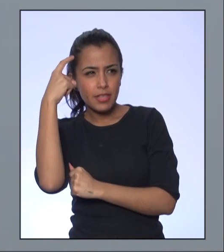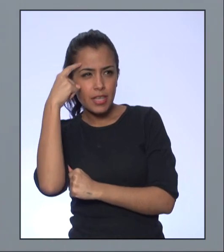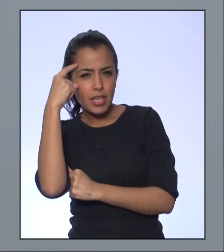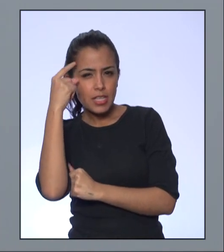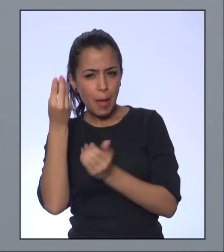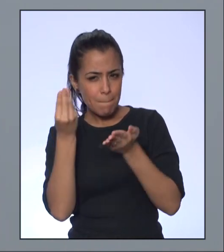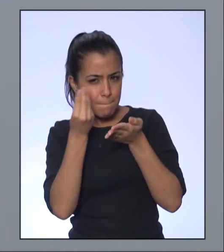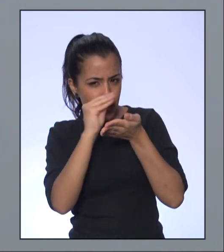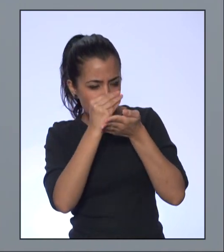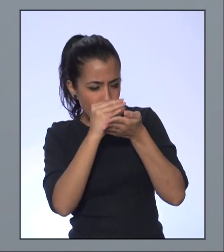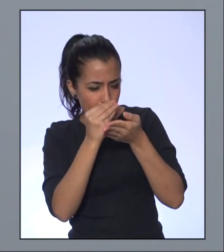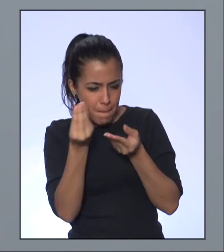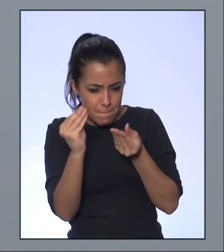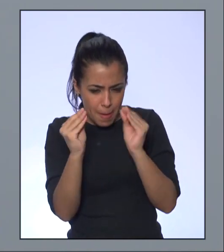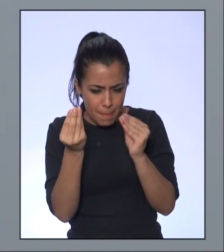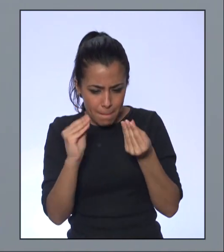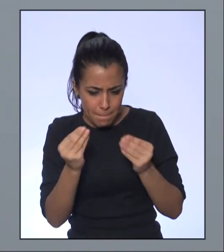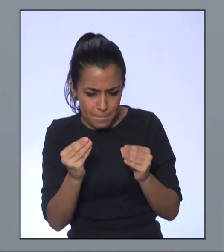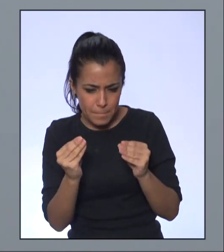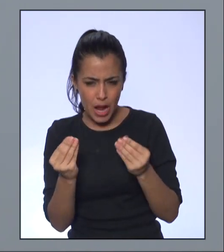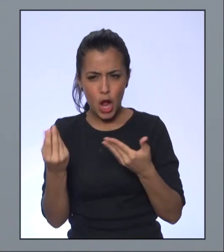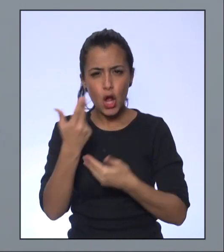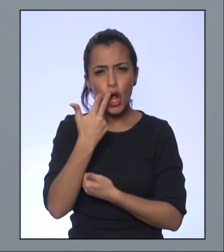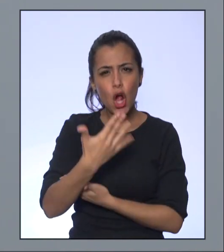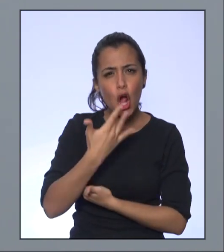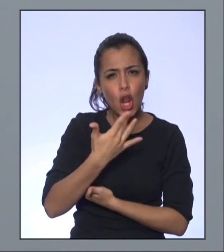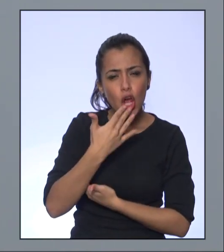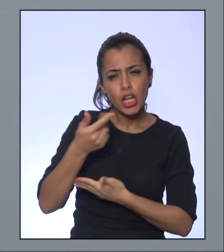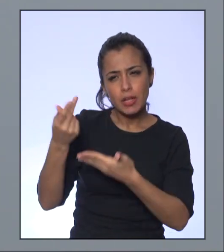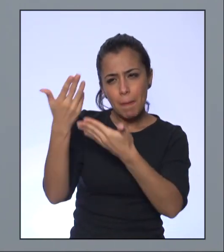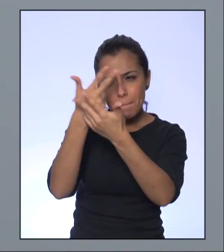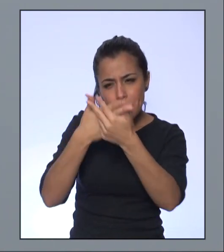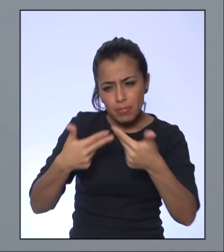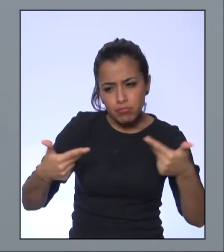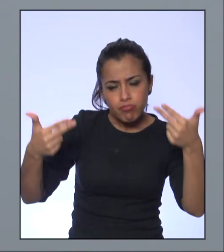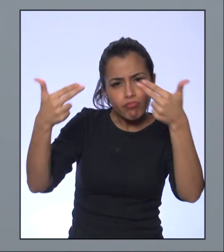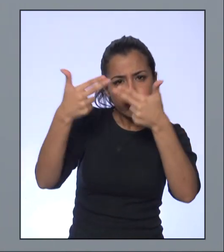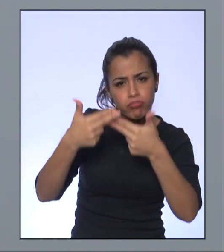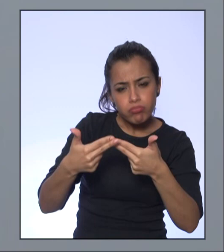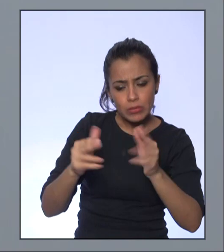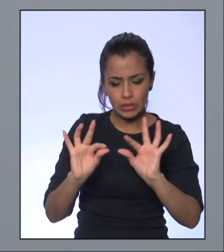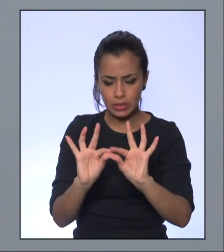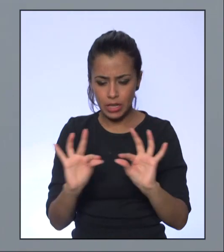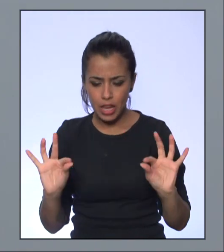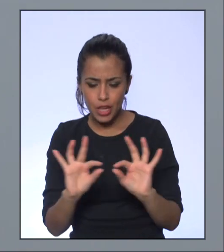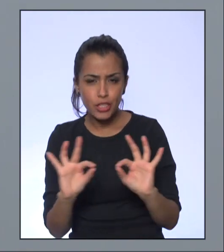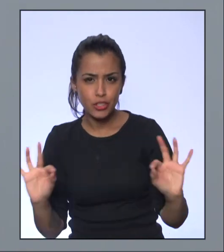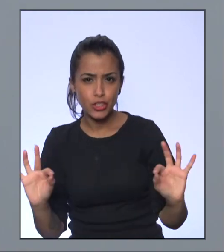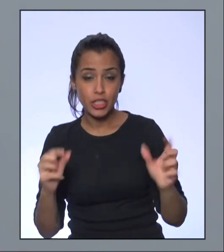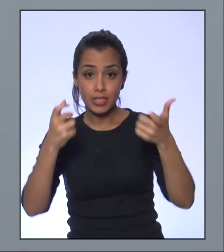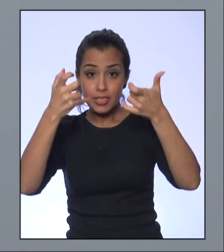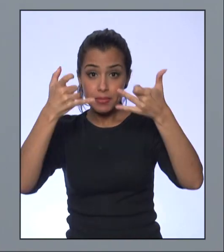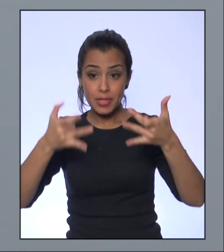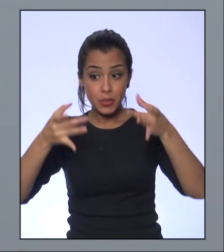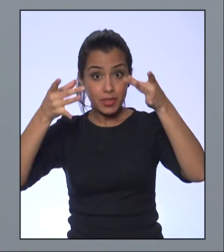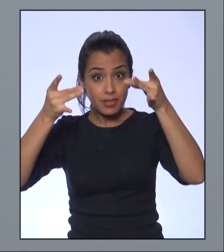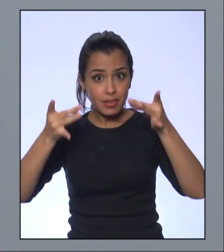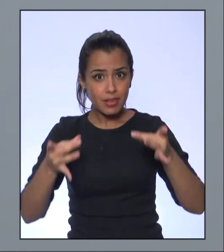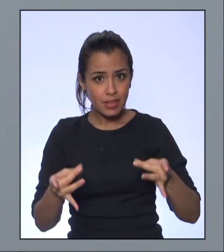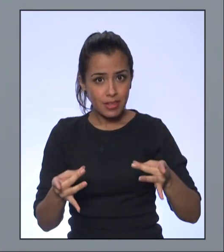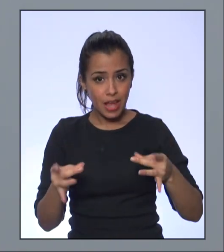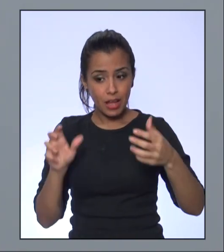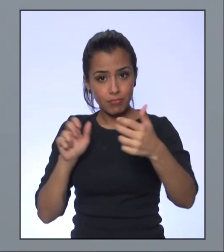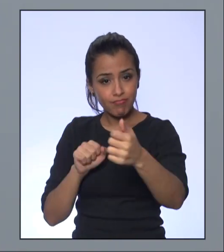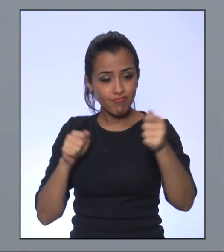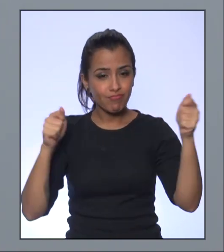o mapa, faz a legenda explicando todos os detalhes do mapa e